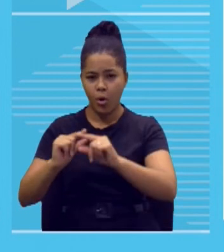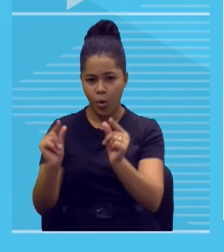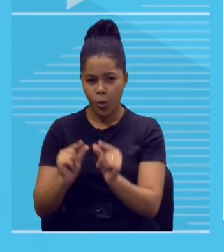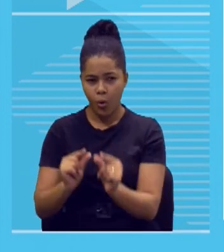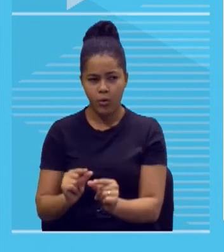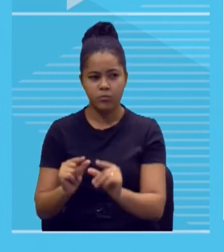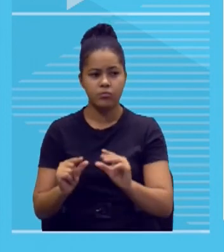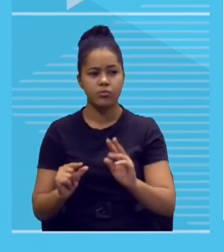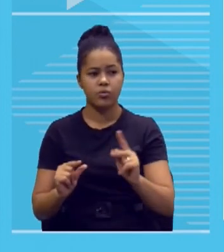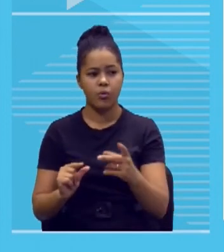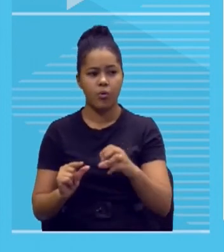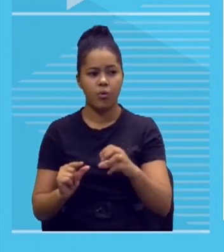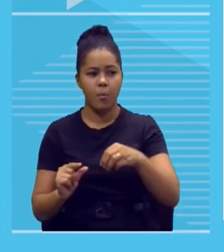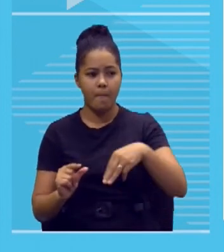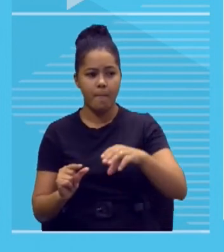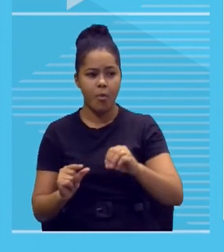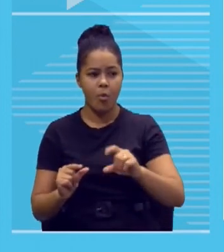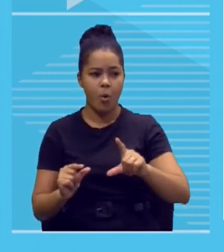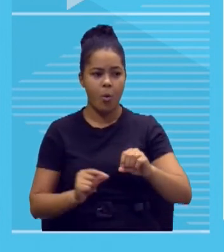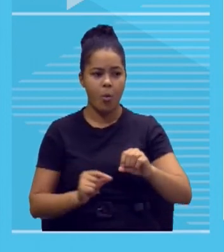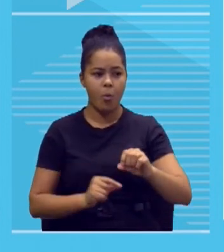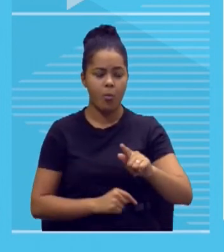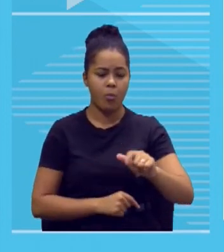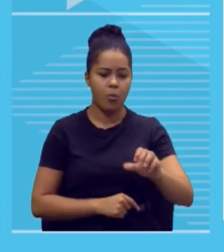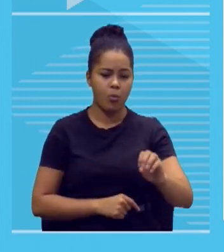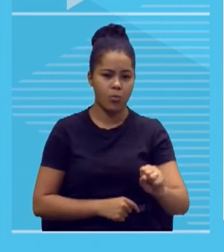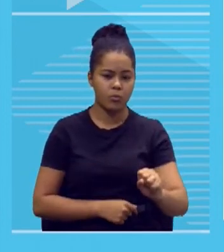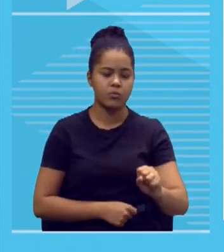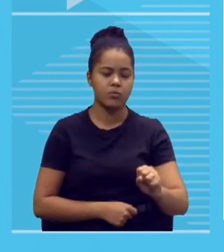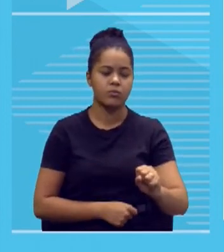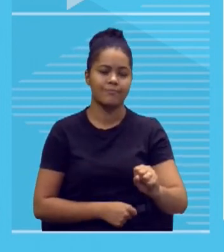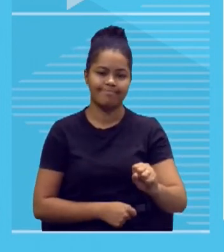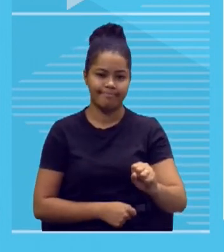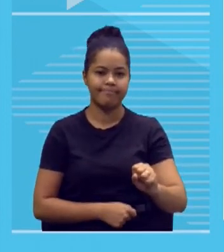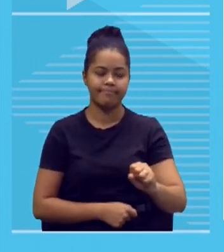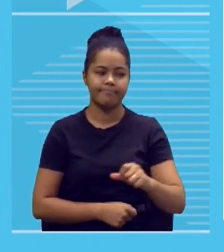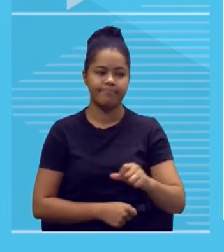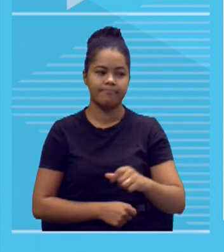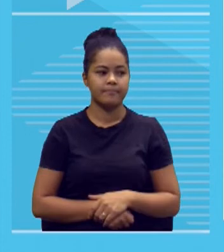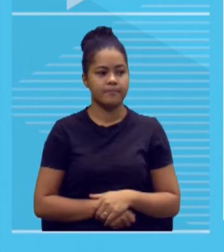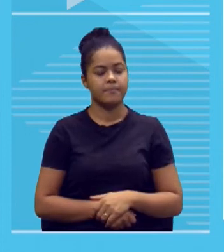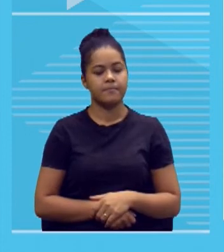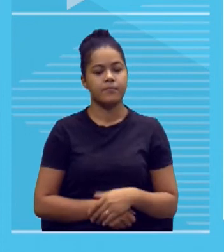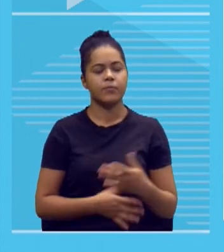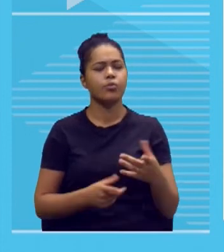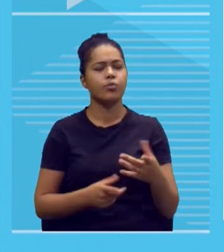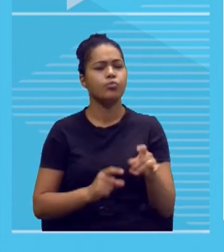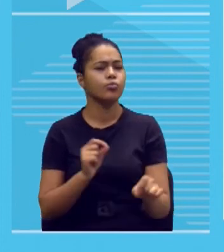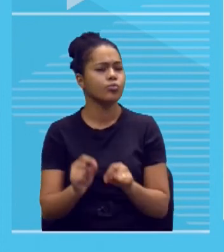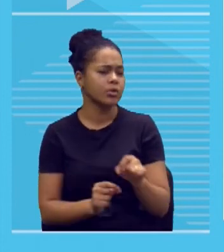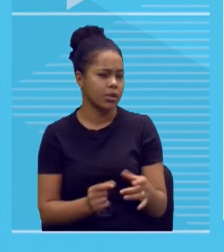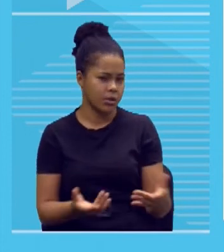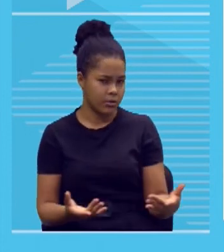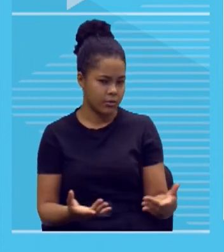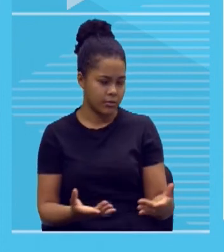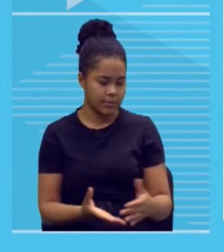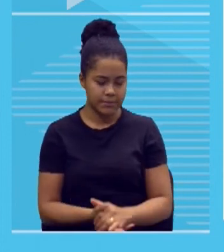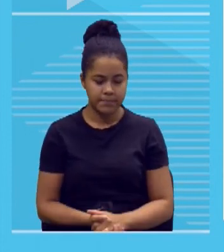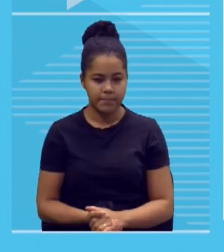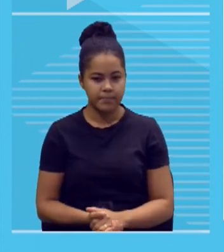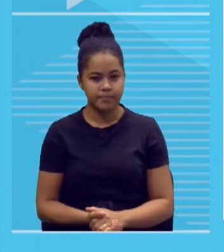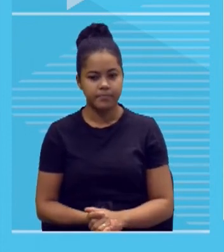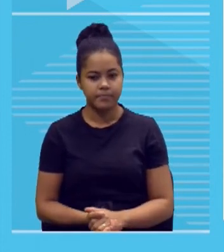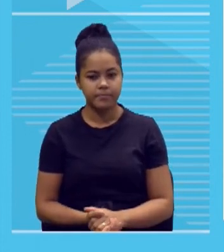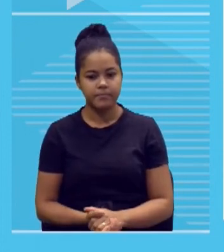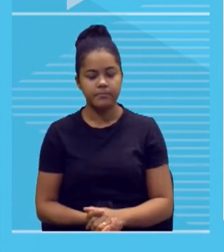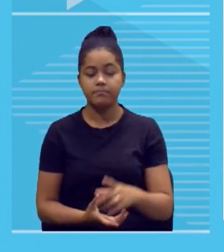o professor O que é o que são órgãos homólogos órgãos homólogos são aqueles órgãos